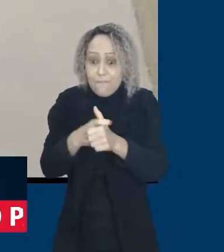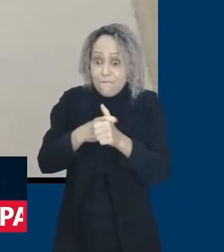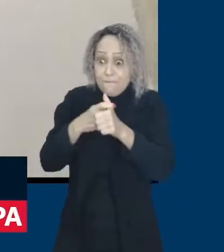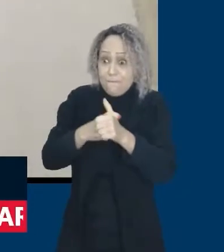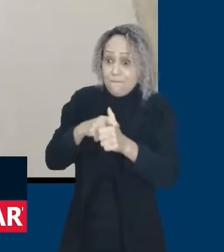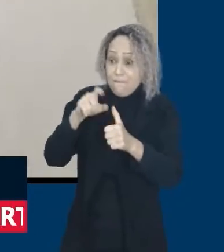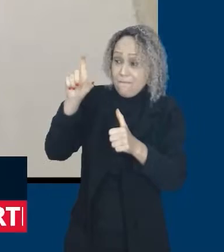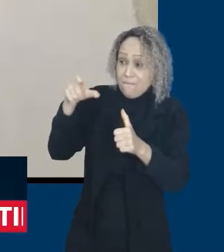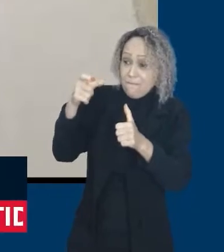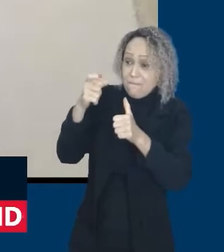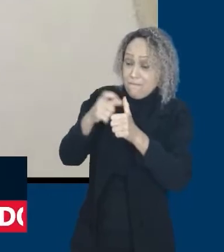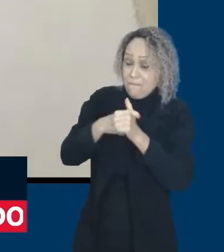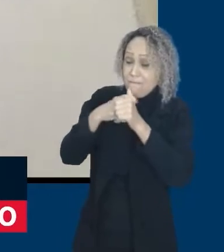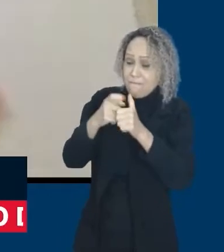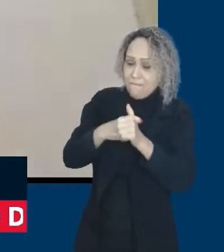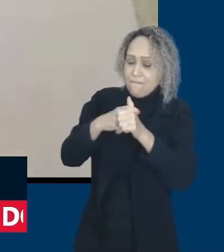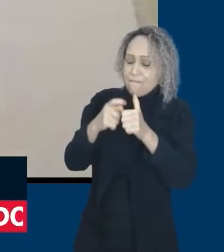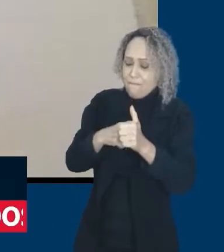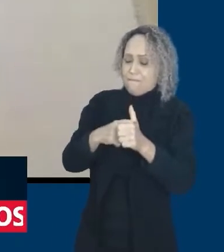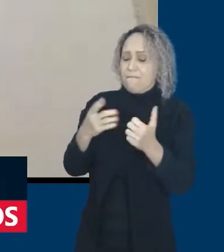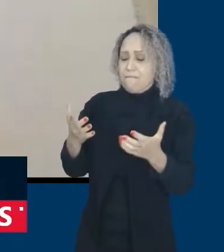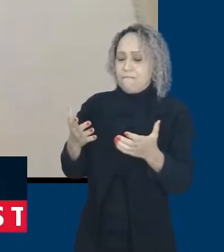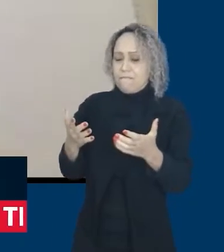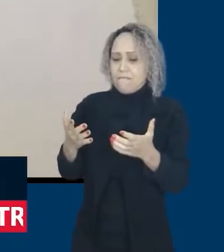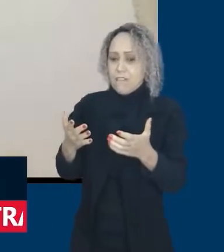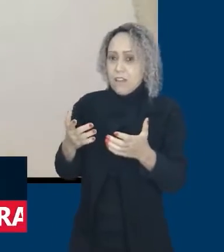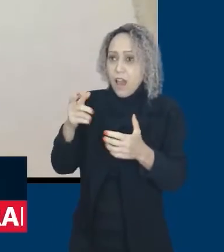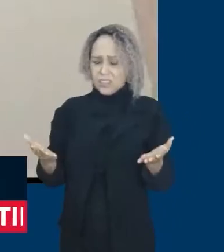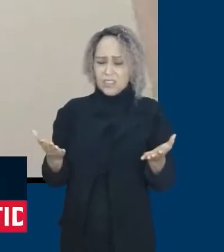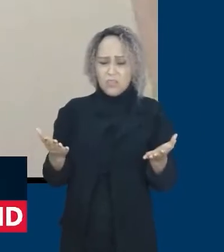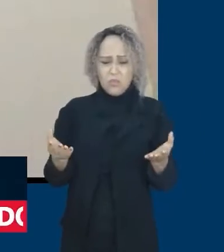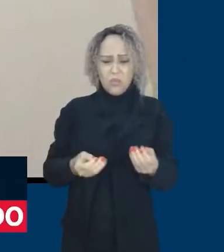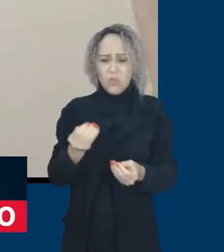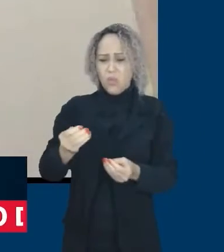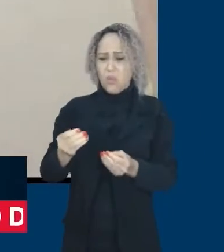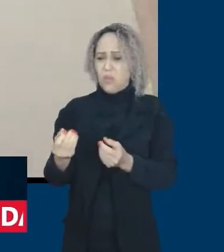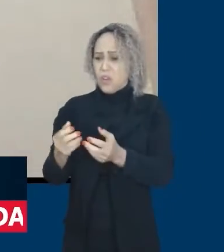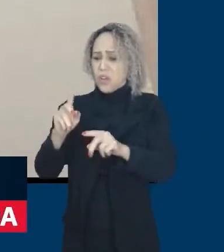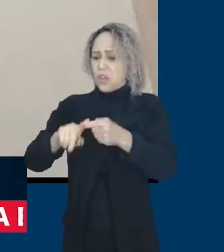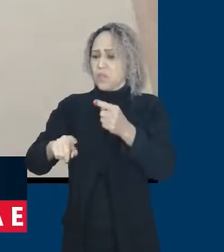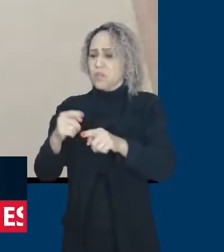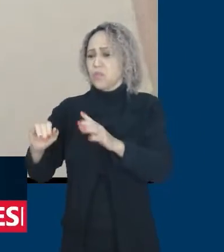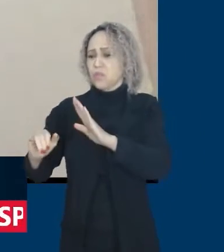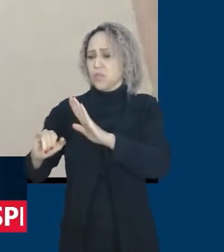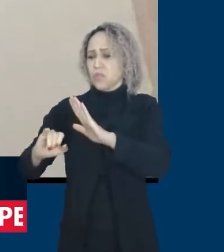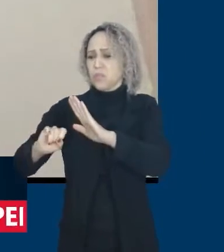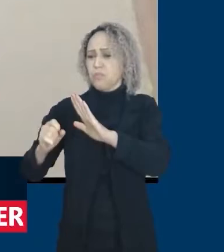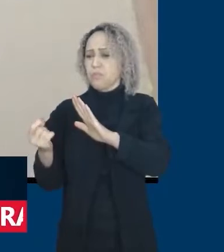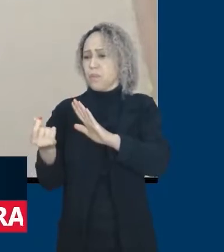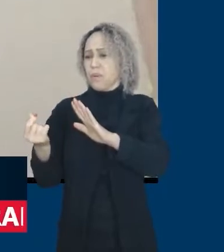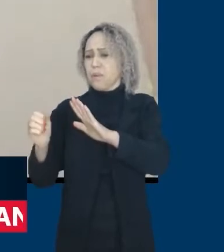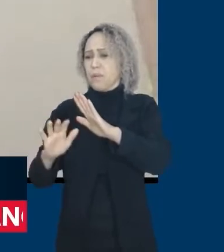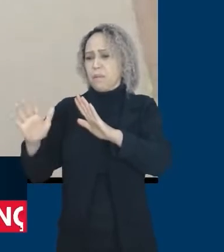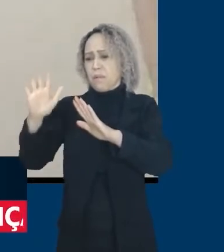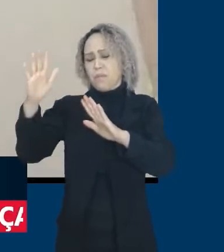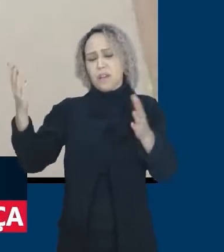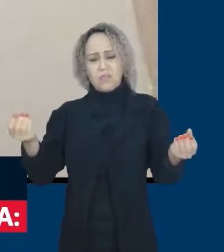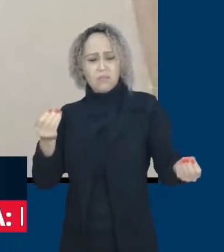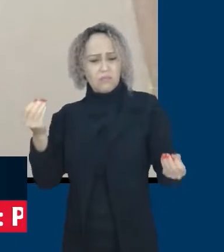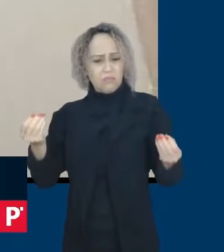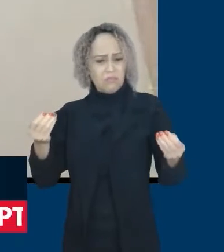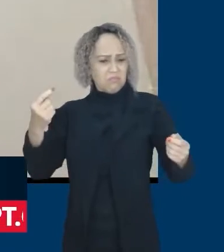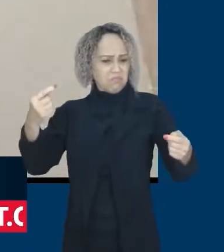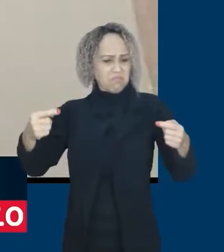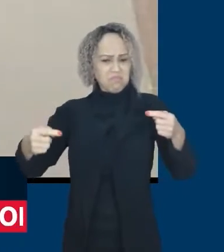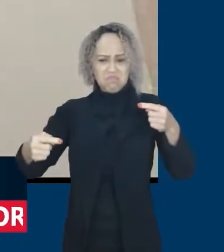acionar juridicamente e tomar a casa da pessoa. Esse é um projeto feito pura e exclusivamente